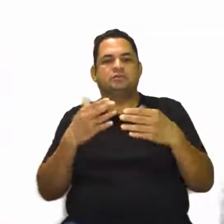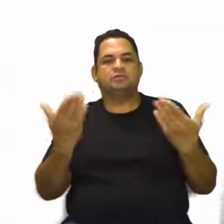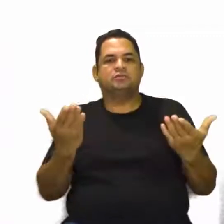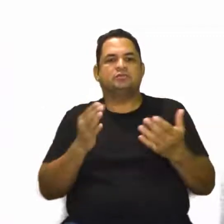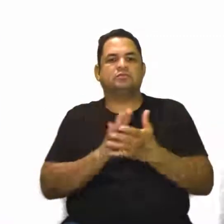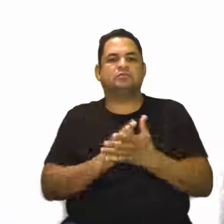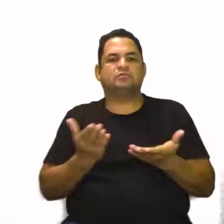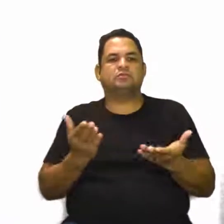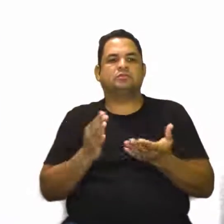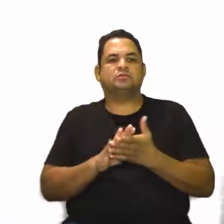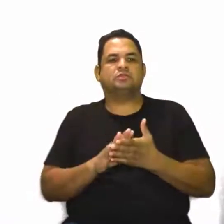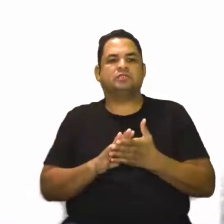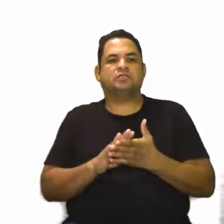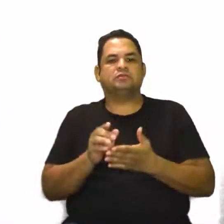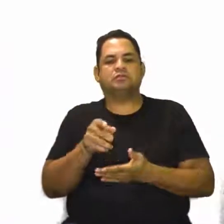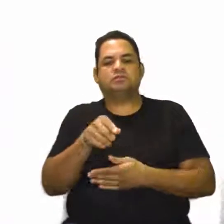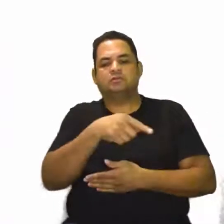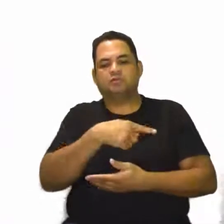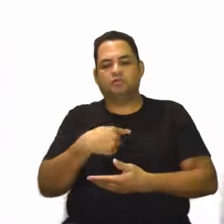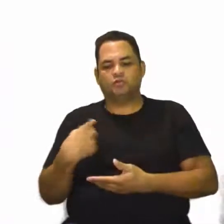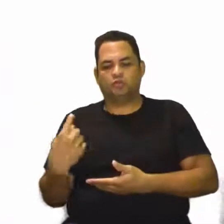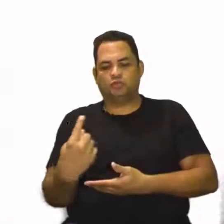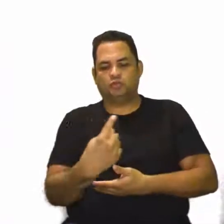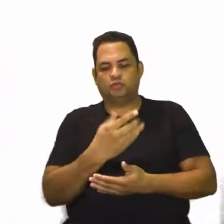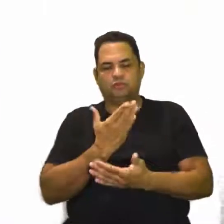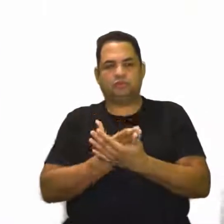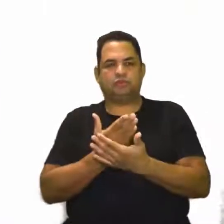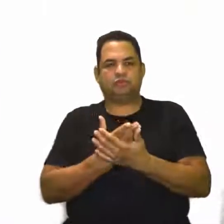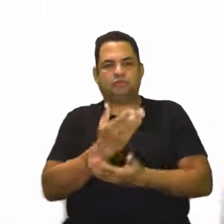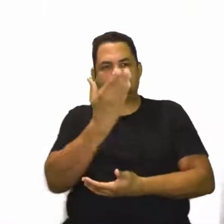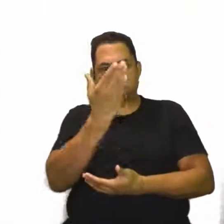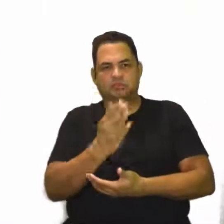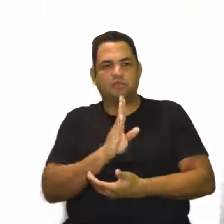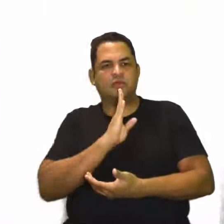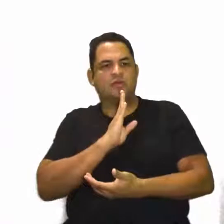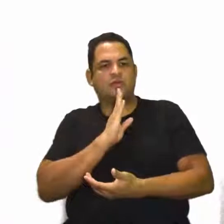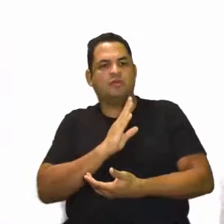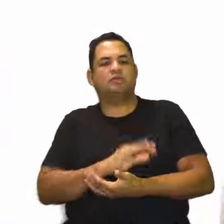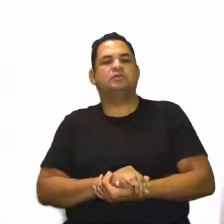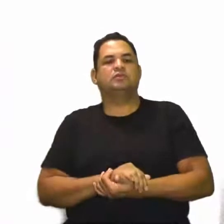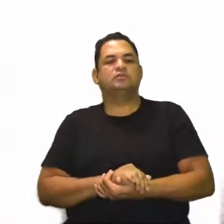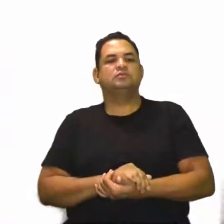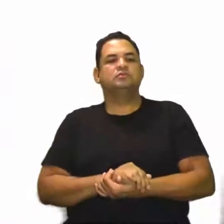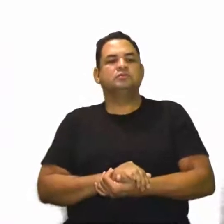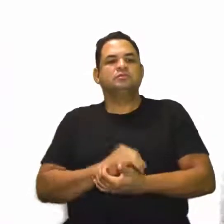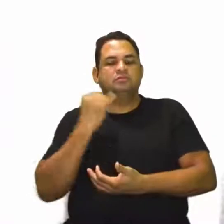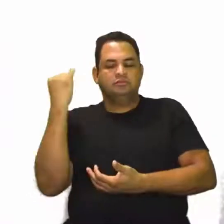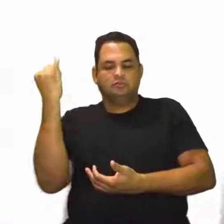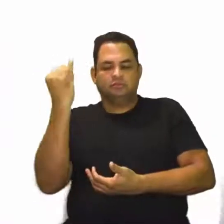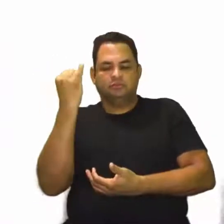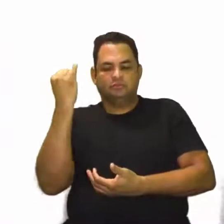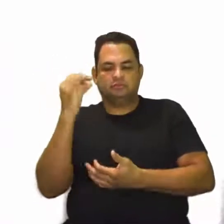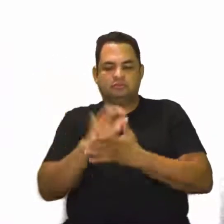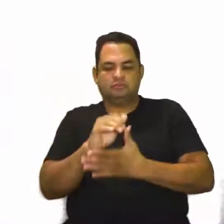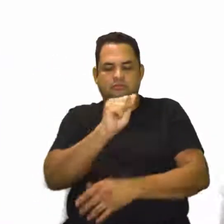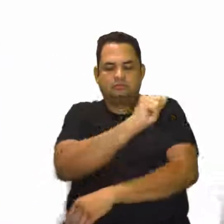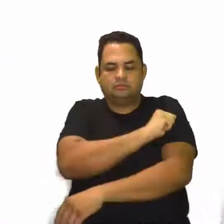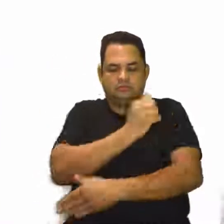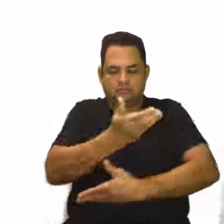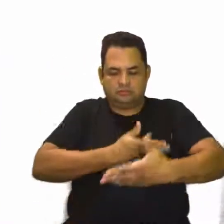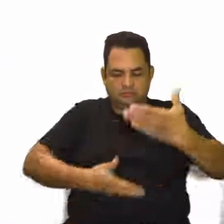que persistem em todas as nossas aulas. Então, nós trouxemos aí o conhecer, a importância do aluno da